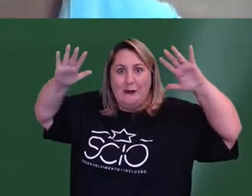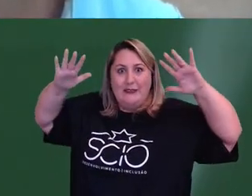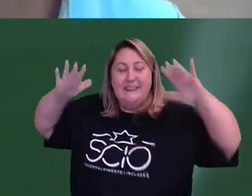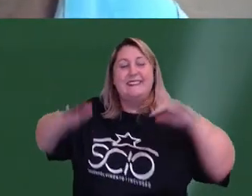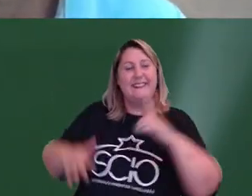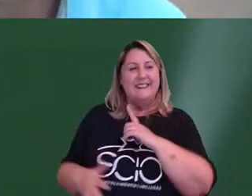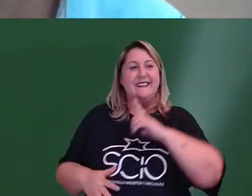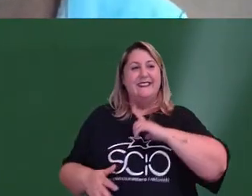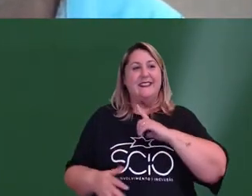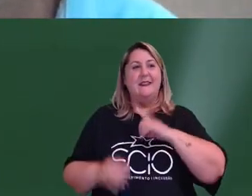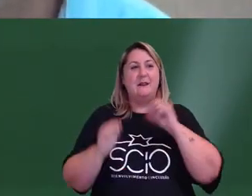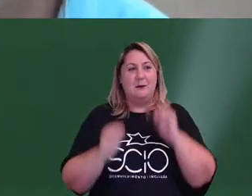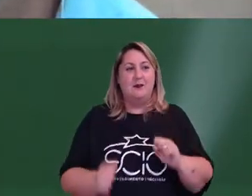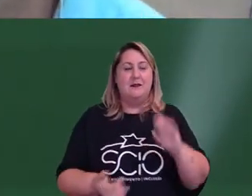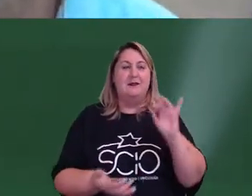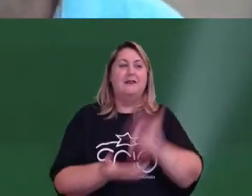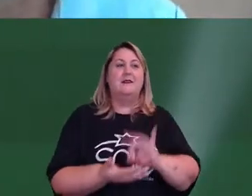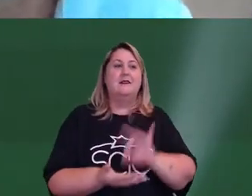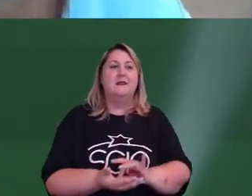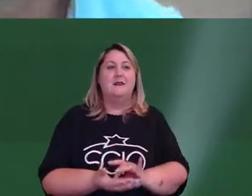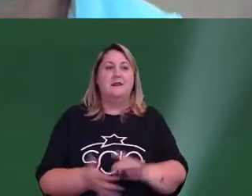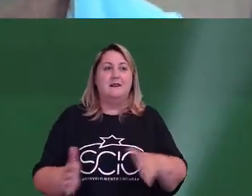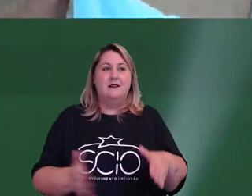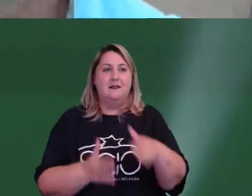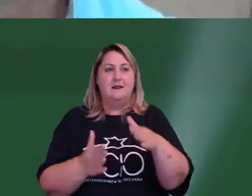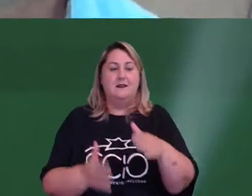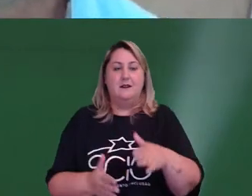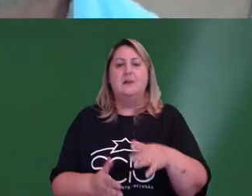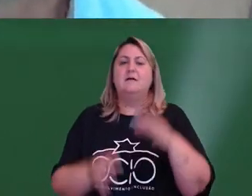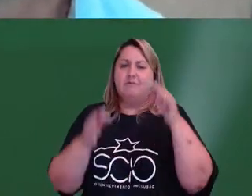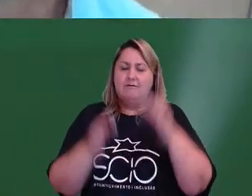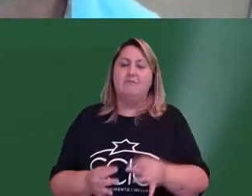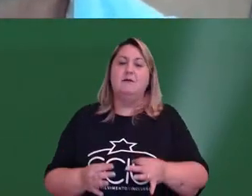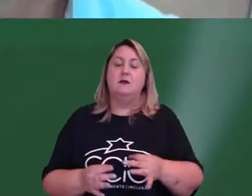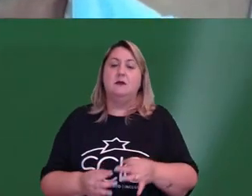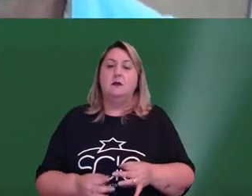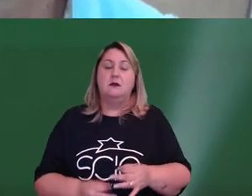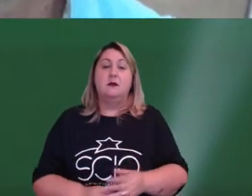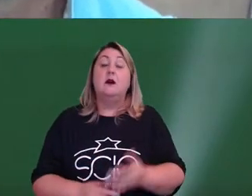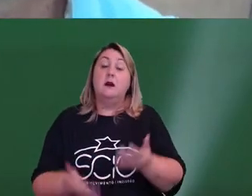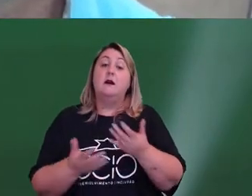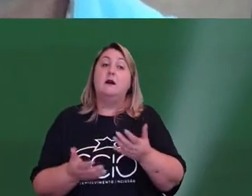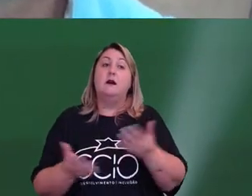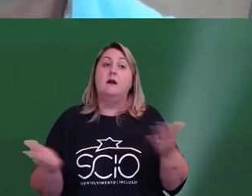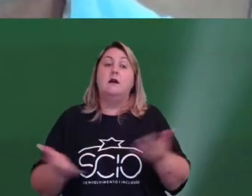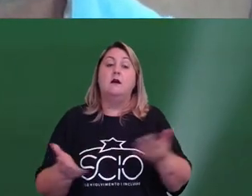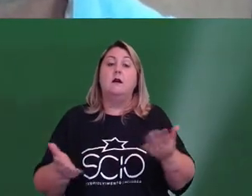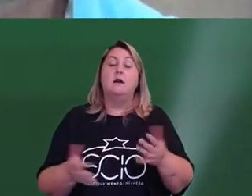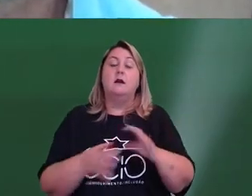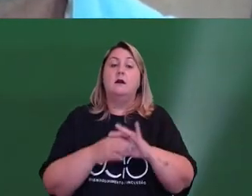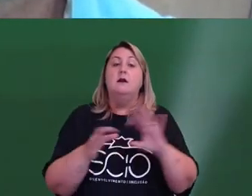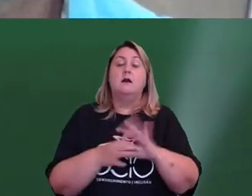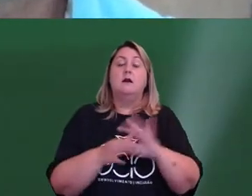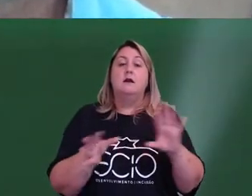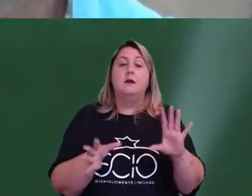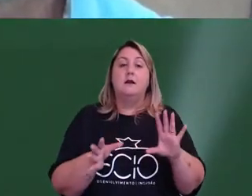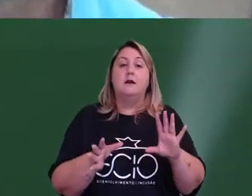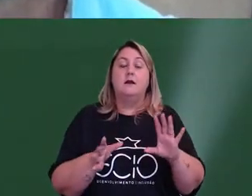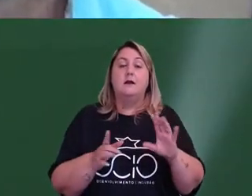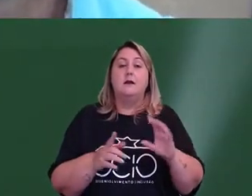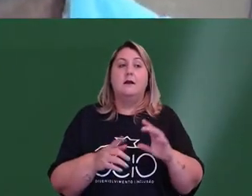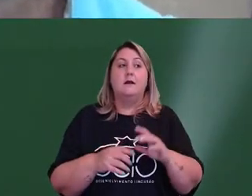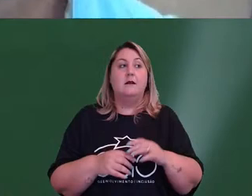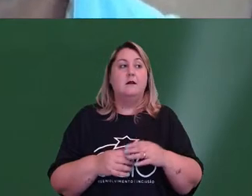você tem, pode ter certeza que a gente está no rumo e está no caminho certo. E eu gostaria agora de deixar aqui aberta a